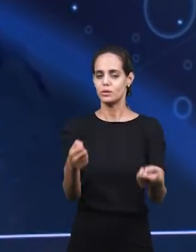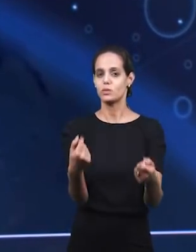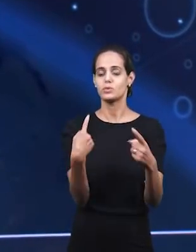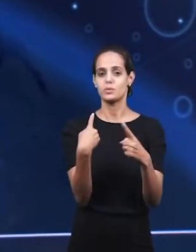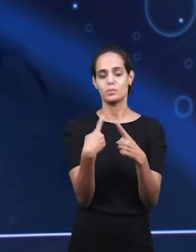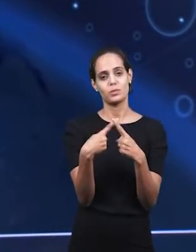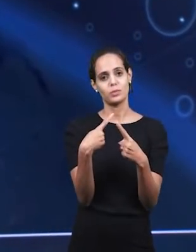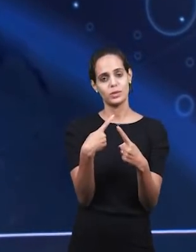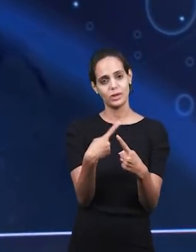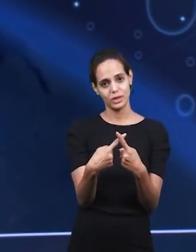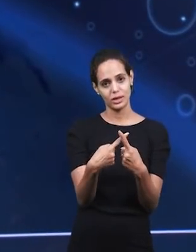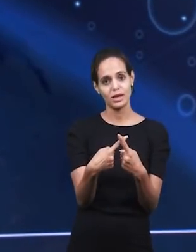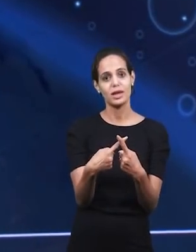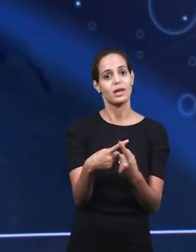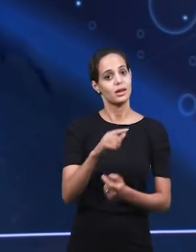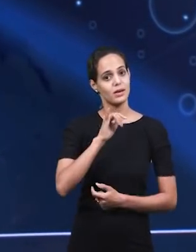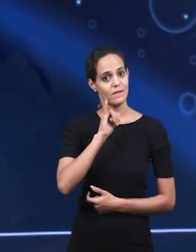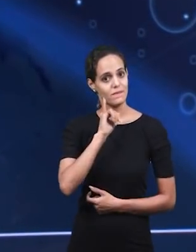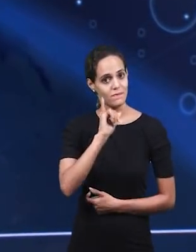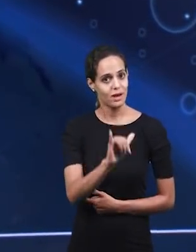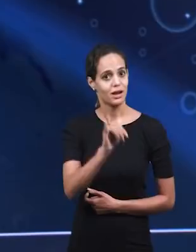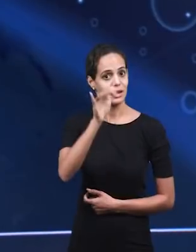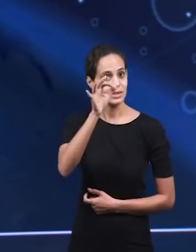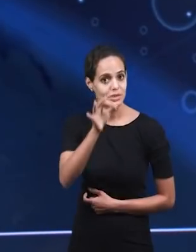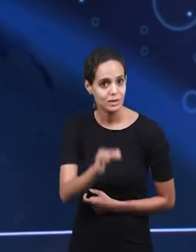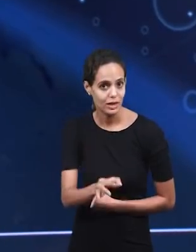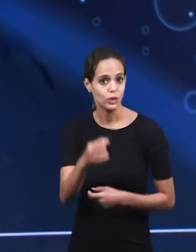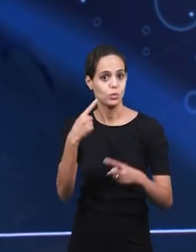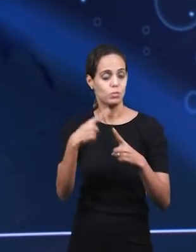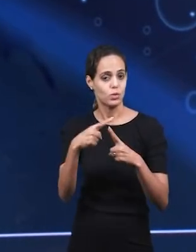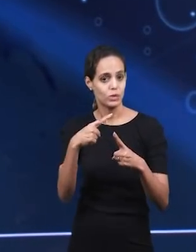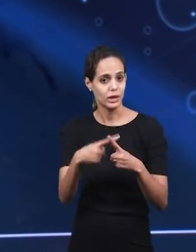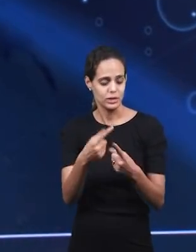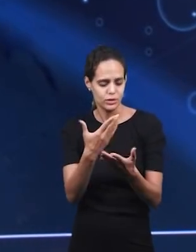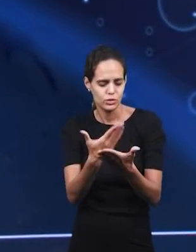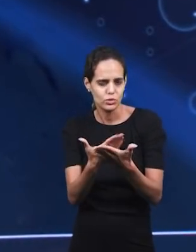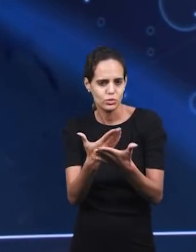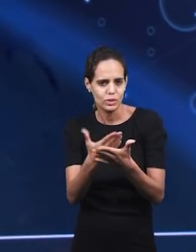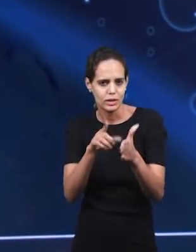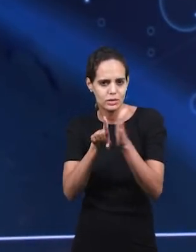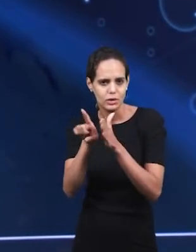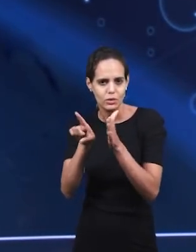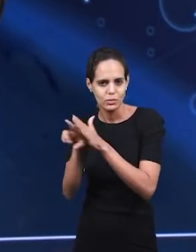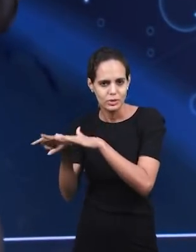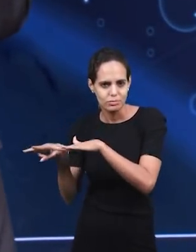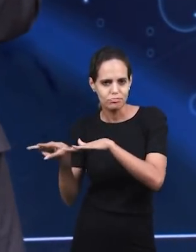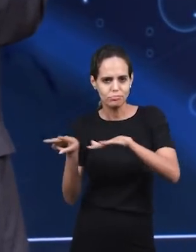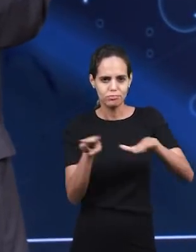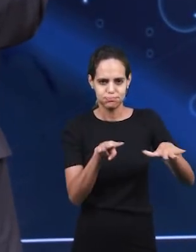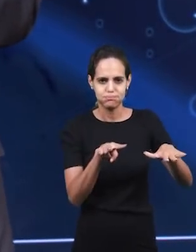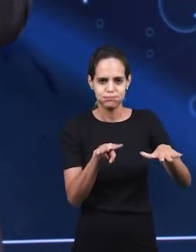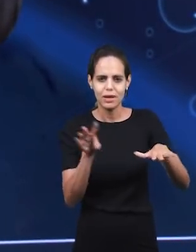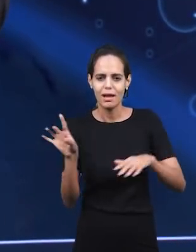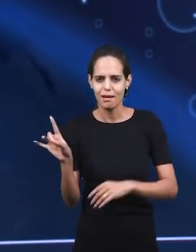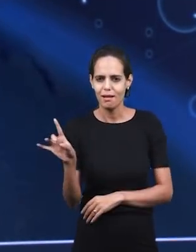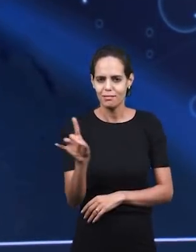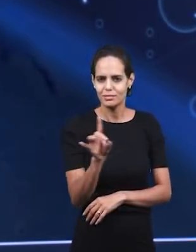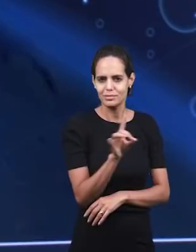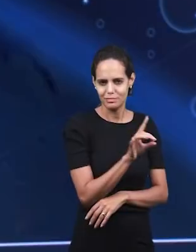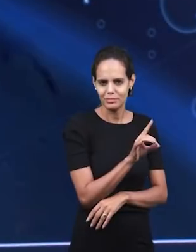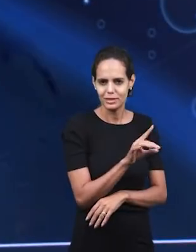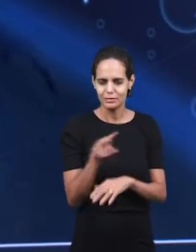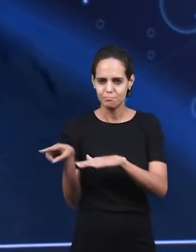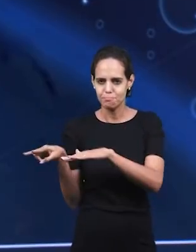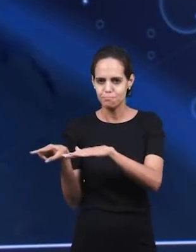afirma que estão estudando as perguntas a cada semana. E realmente isso é verdade, porque toda semana ou